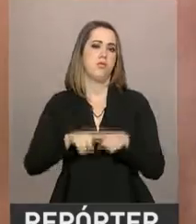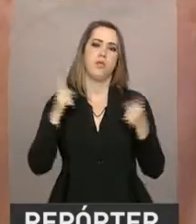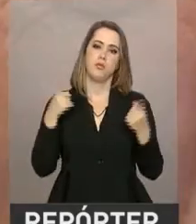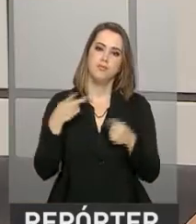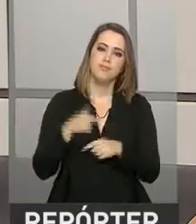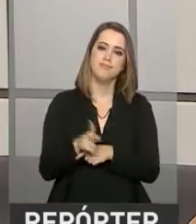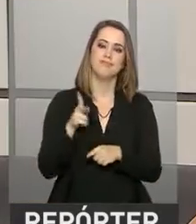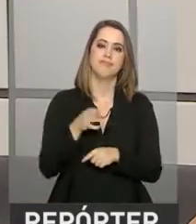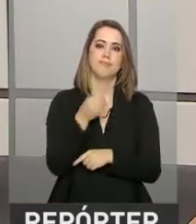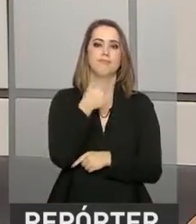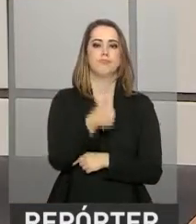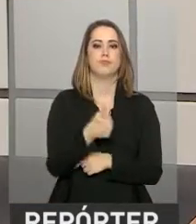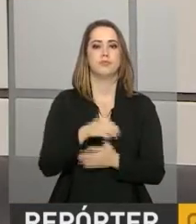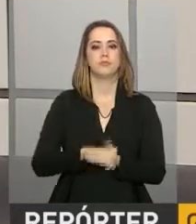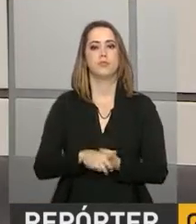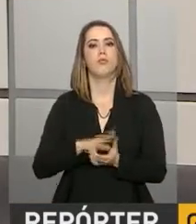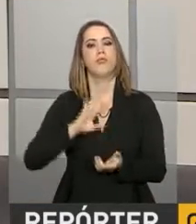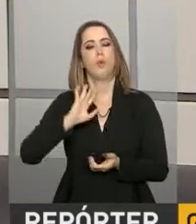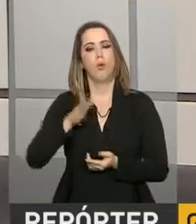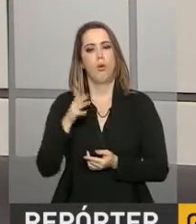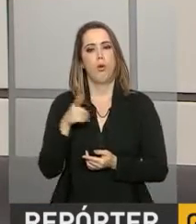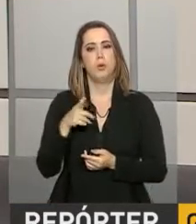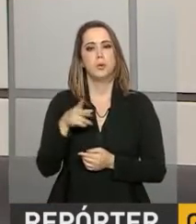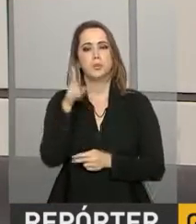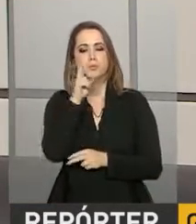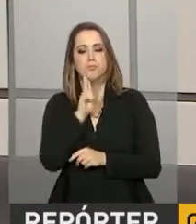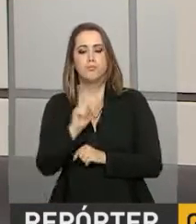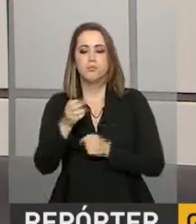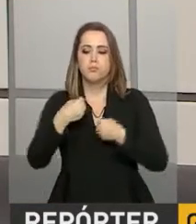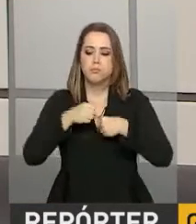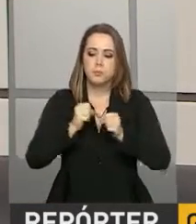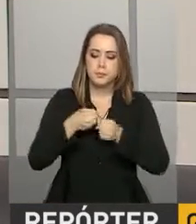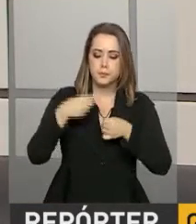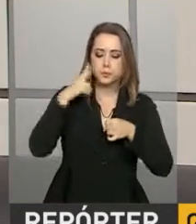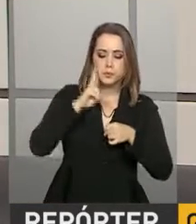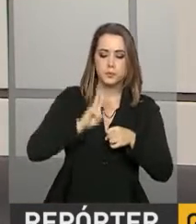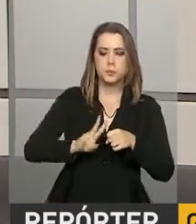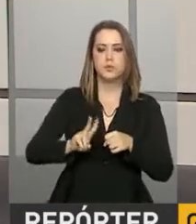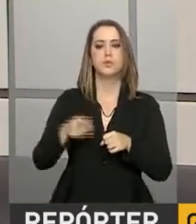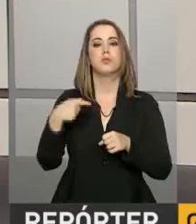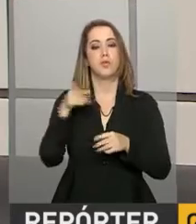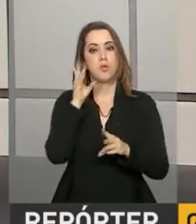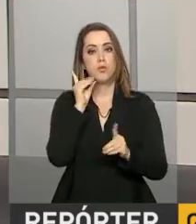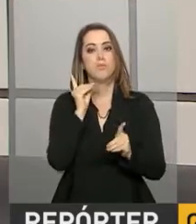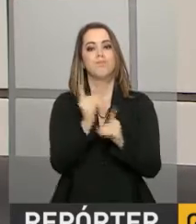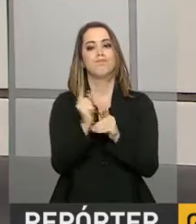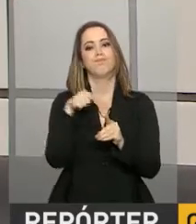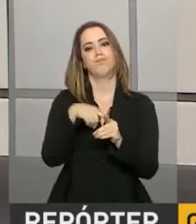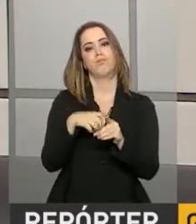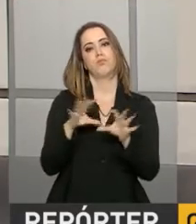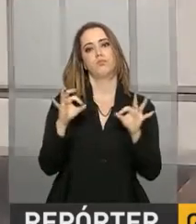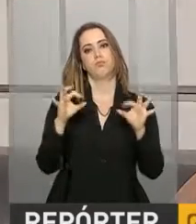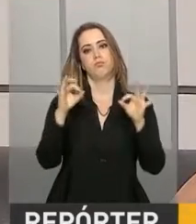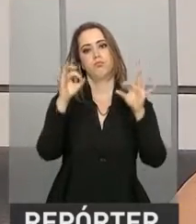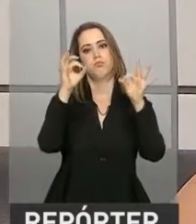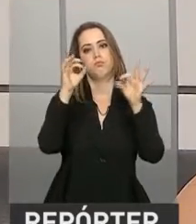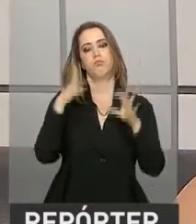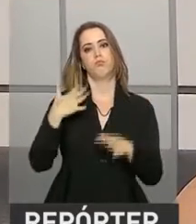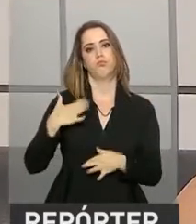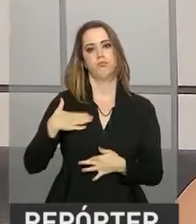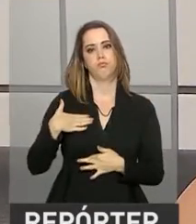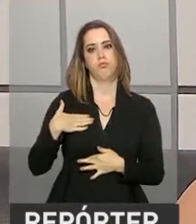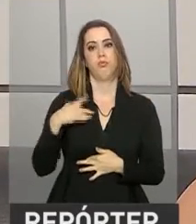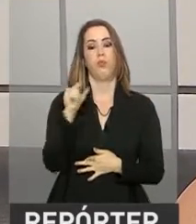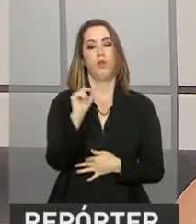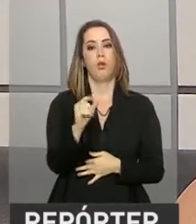tudo certo. Foi fazer punção, biópsia e constatou que eu estava com um câncer de mama. Não é